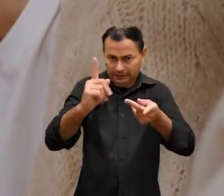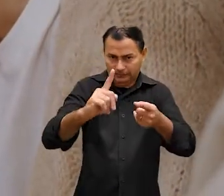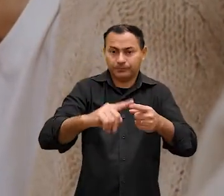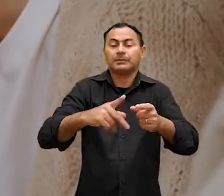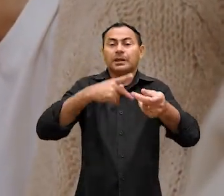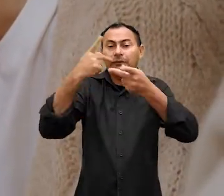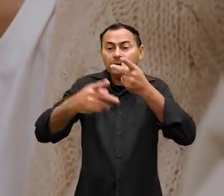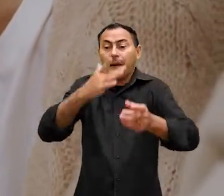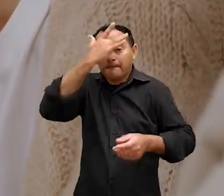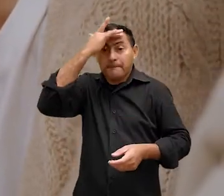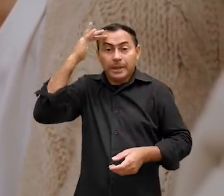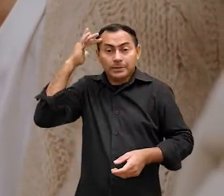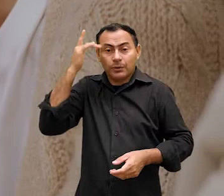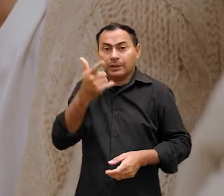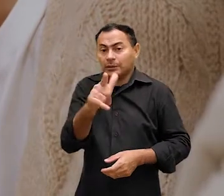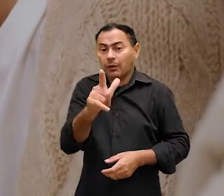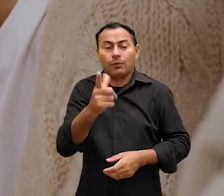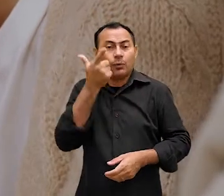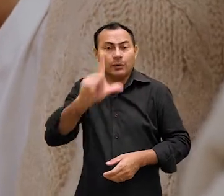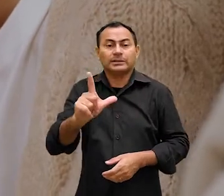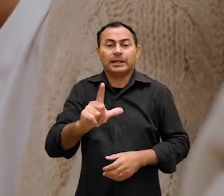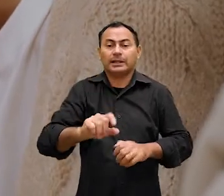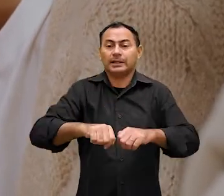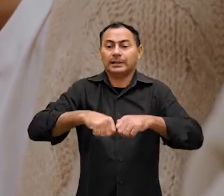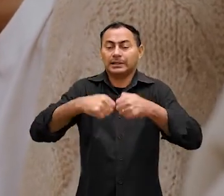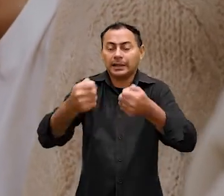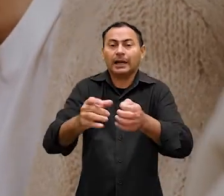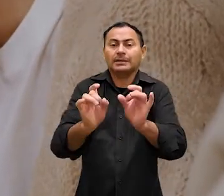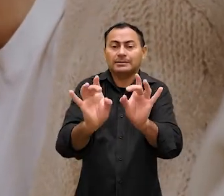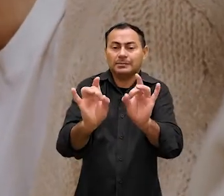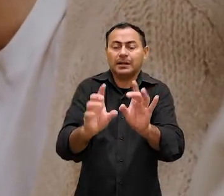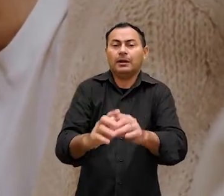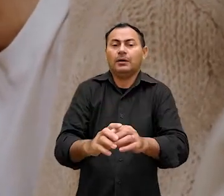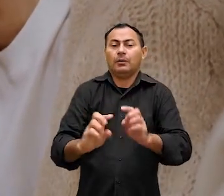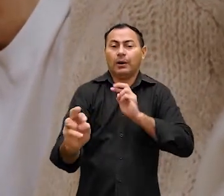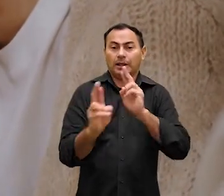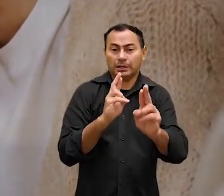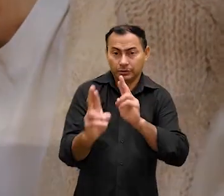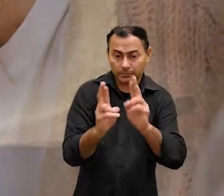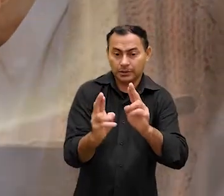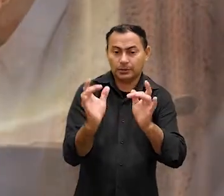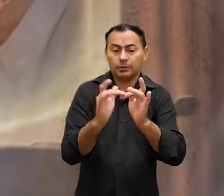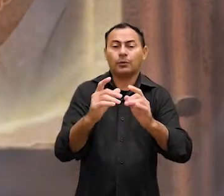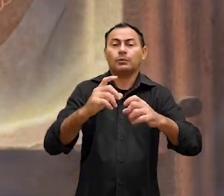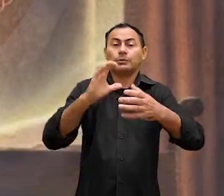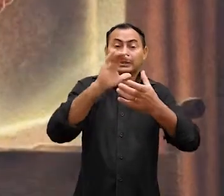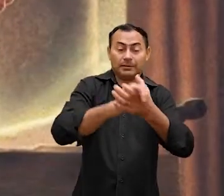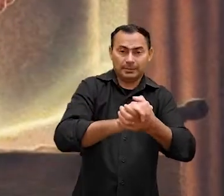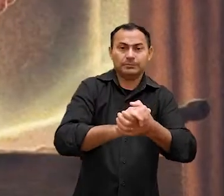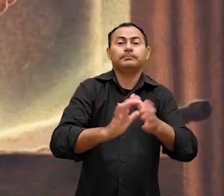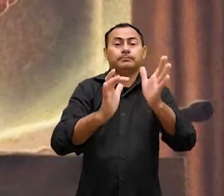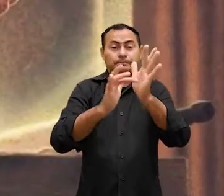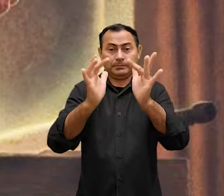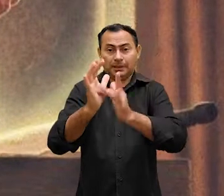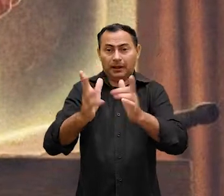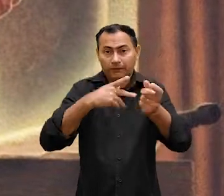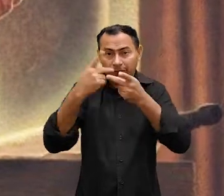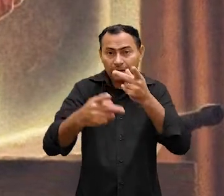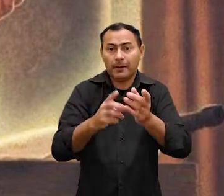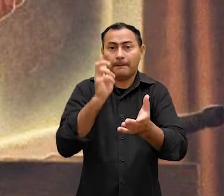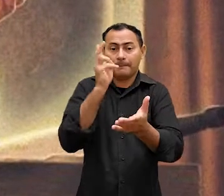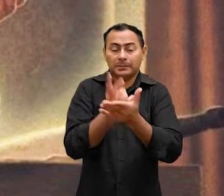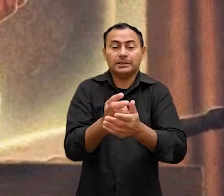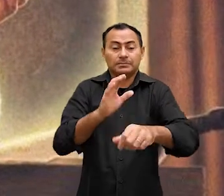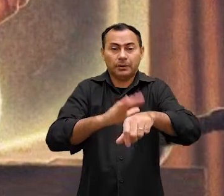Está falando da pessoa que não consegue dar exclusividade ao relacionamento conjugal. Jesus está dizendo que